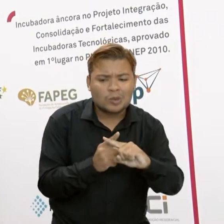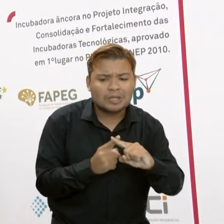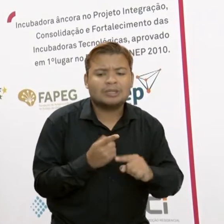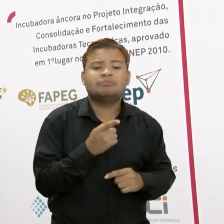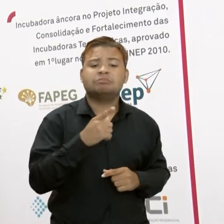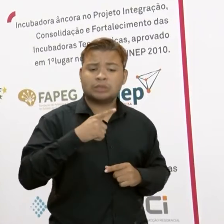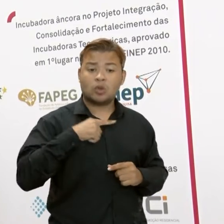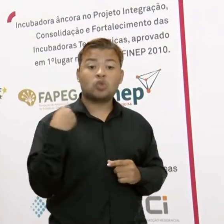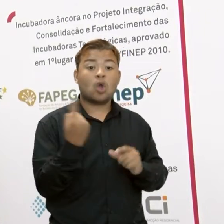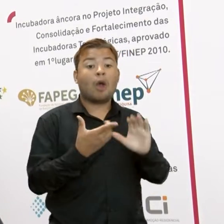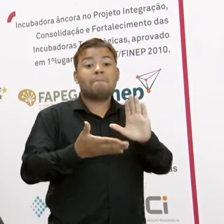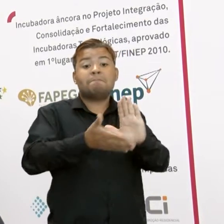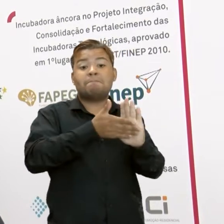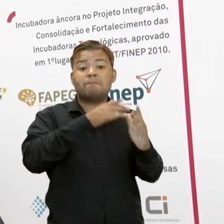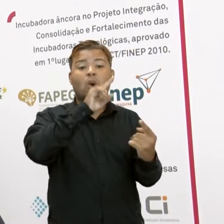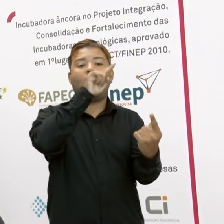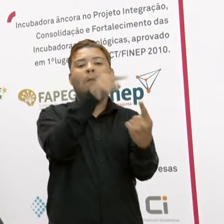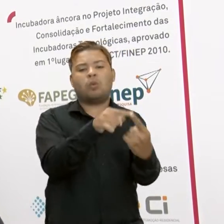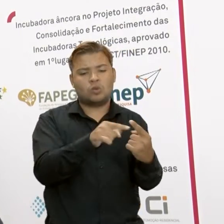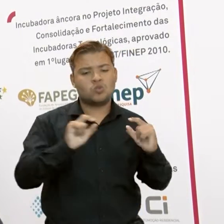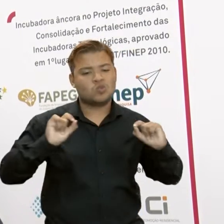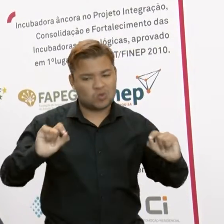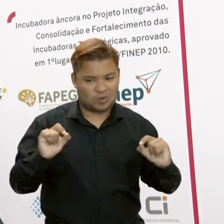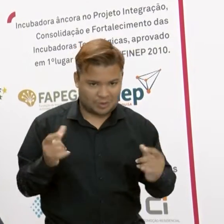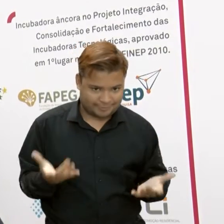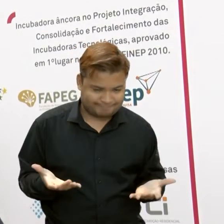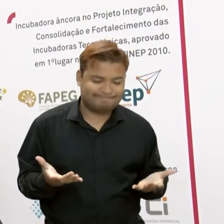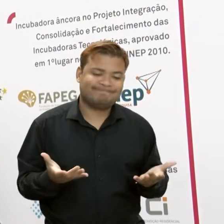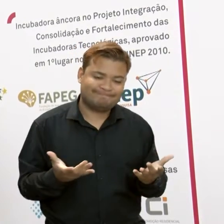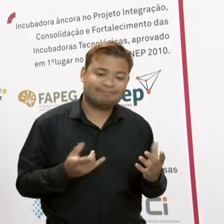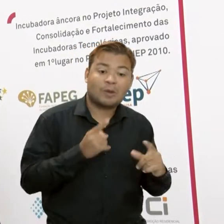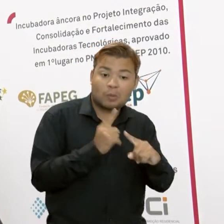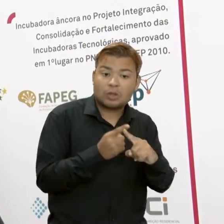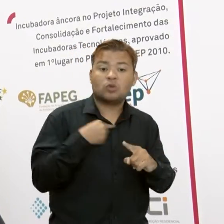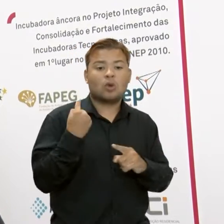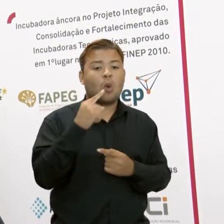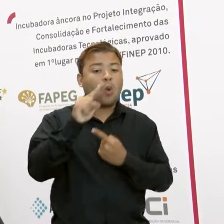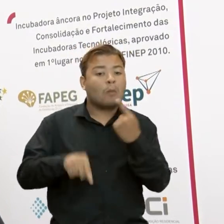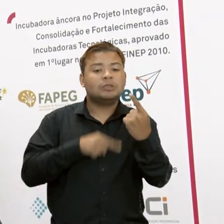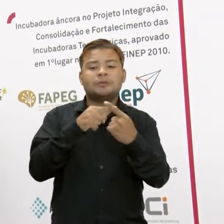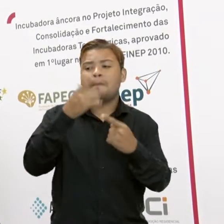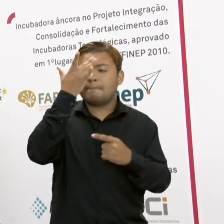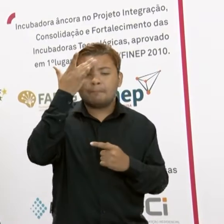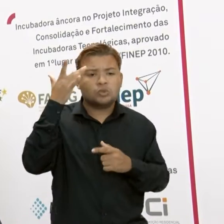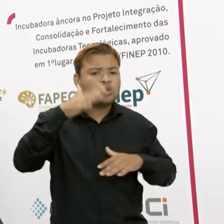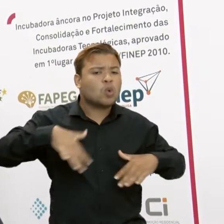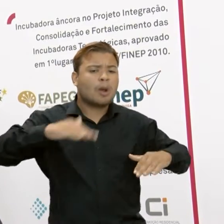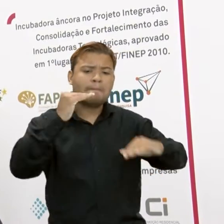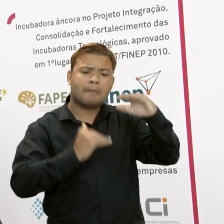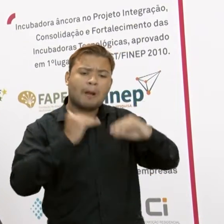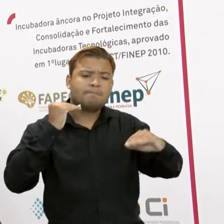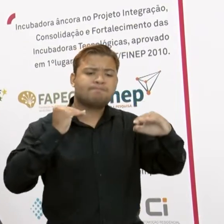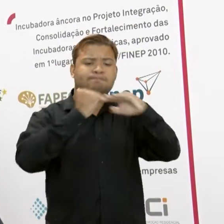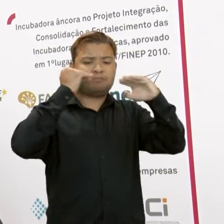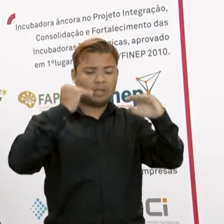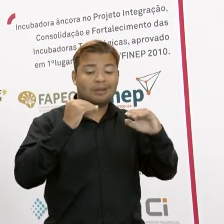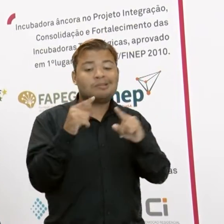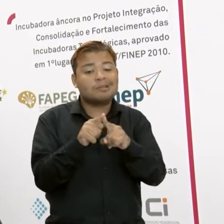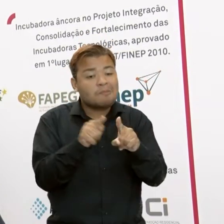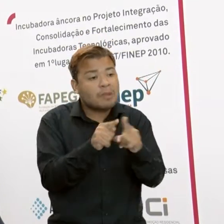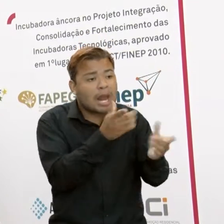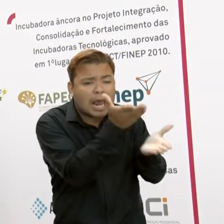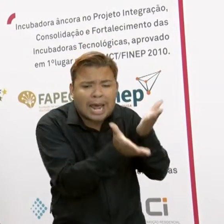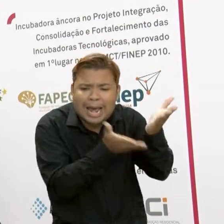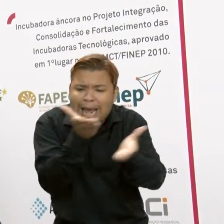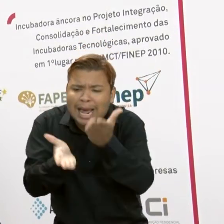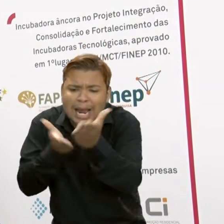o propósito dela, né? A gente está aqui para, de fato, levar mais equidade e levar o cuidado a cada vez mais pessoas